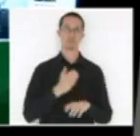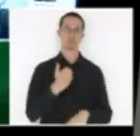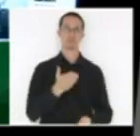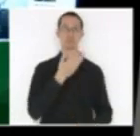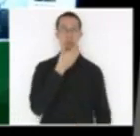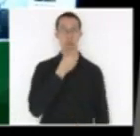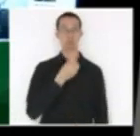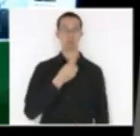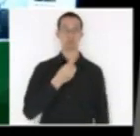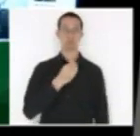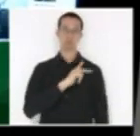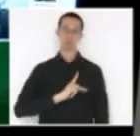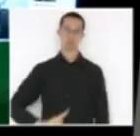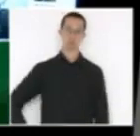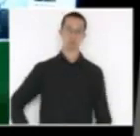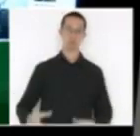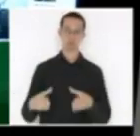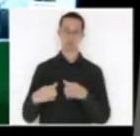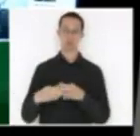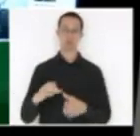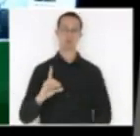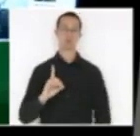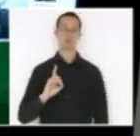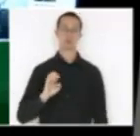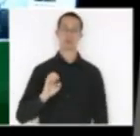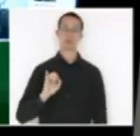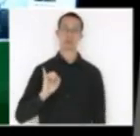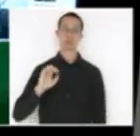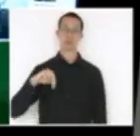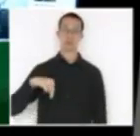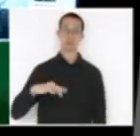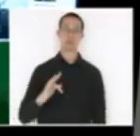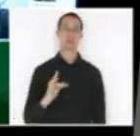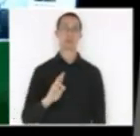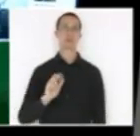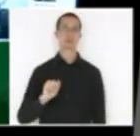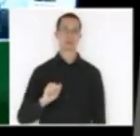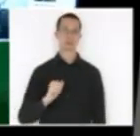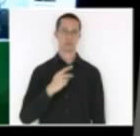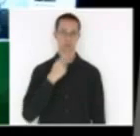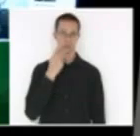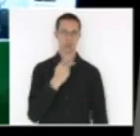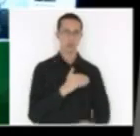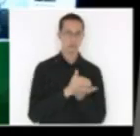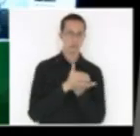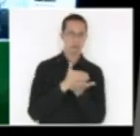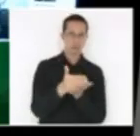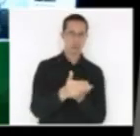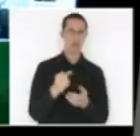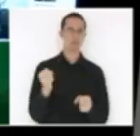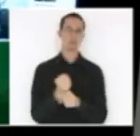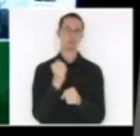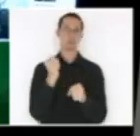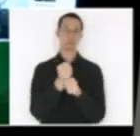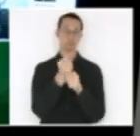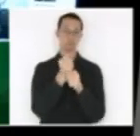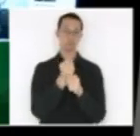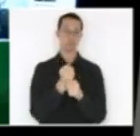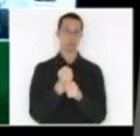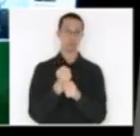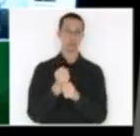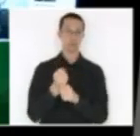DEINFRA o início das obras ainda no segundo semestre de